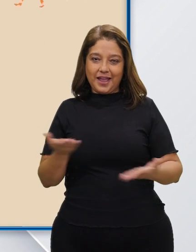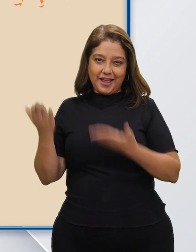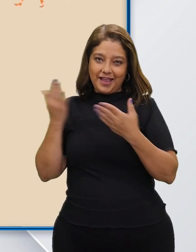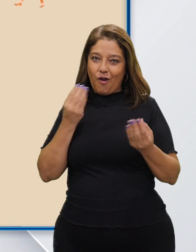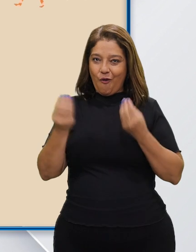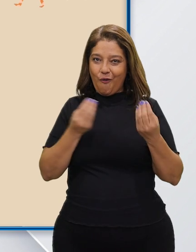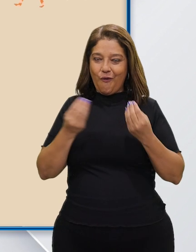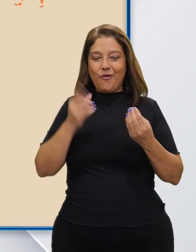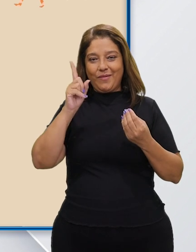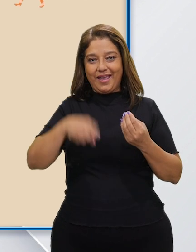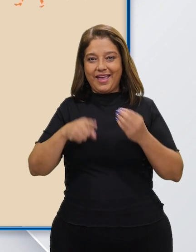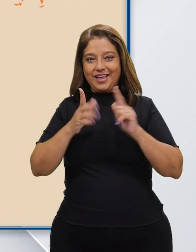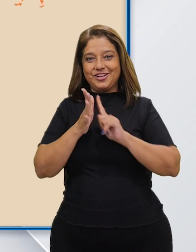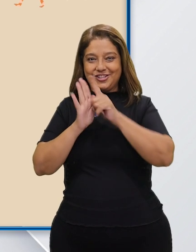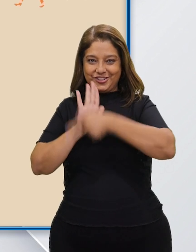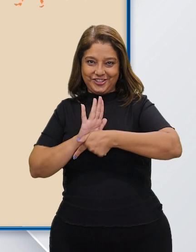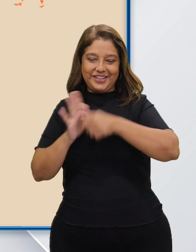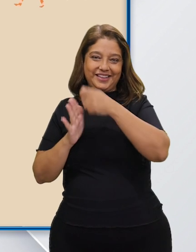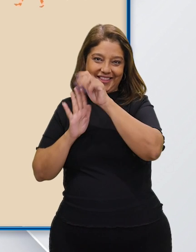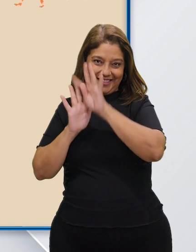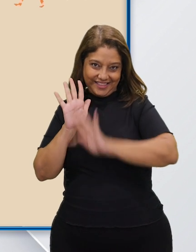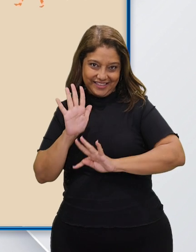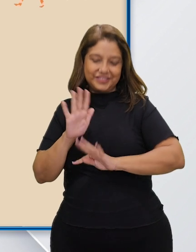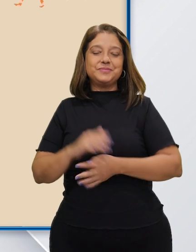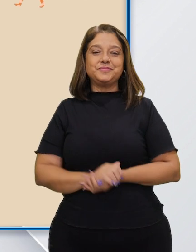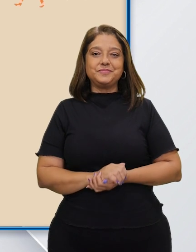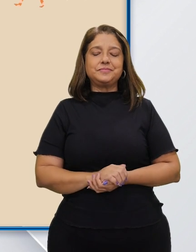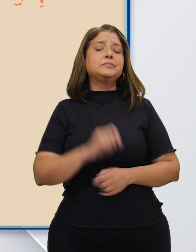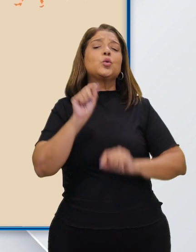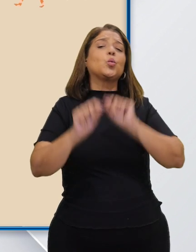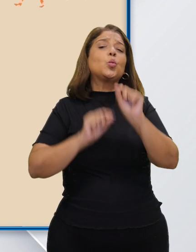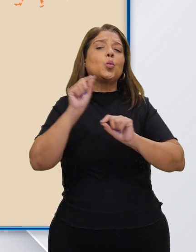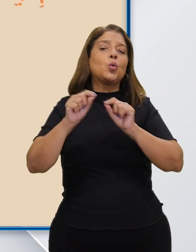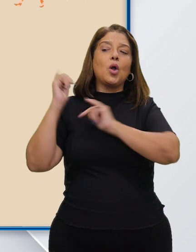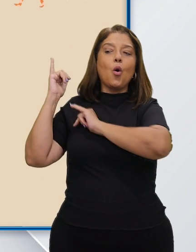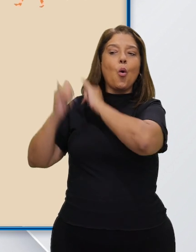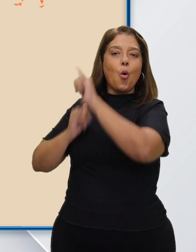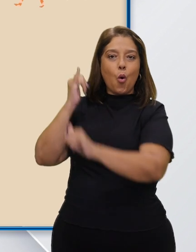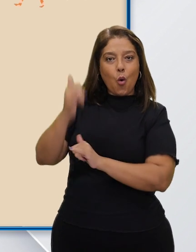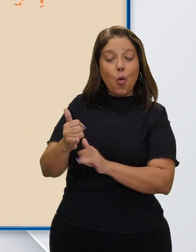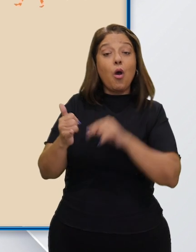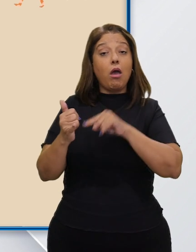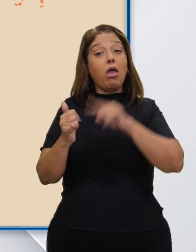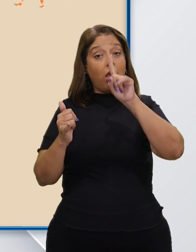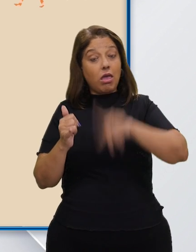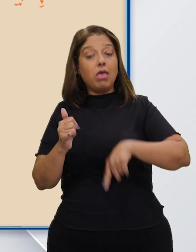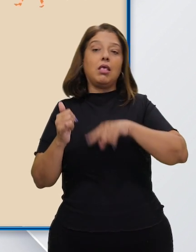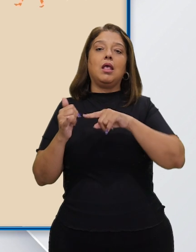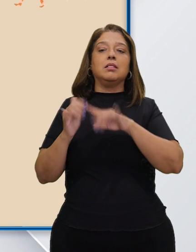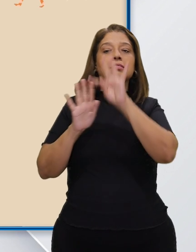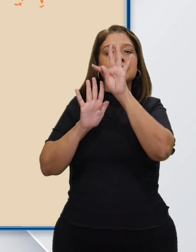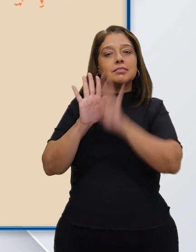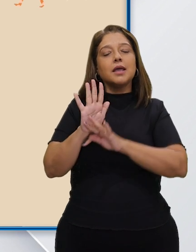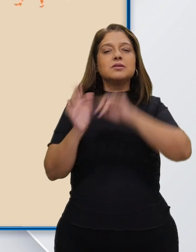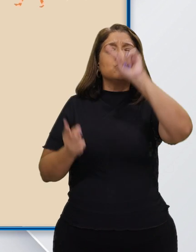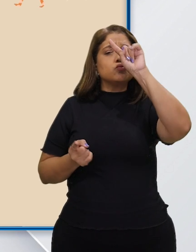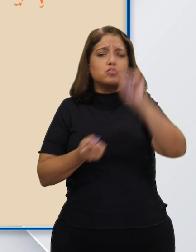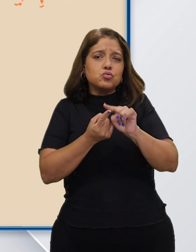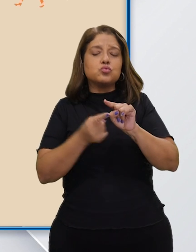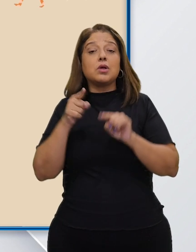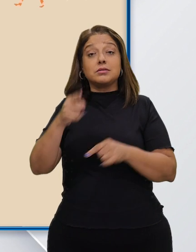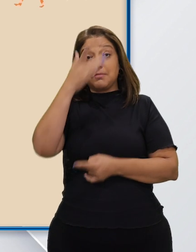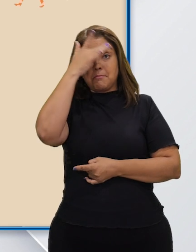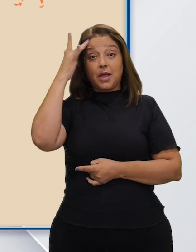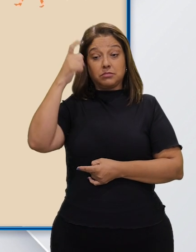gênero textual? O que é um conto? O conto é um texto curto em que o